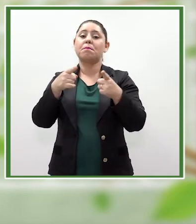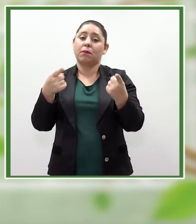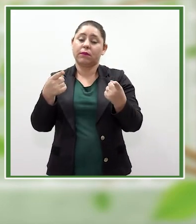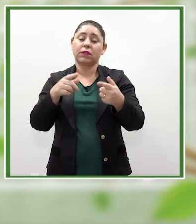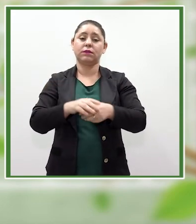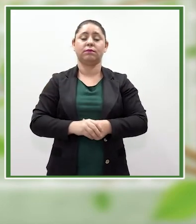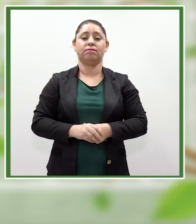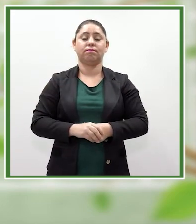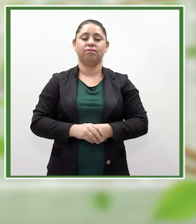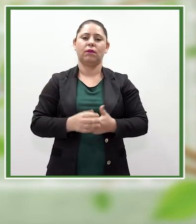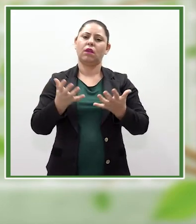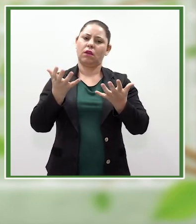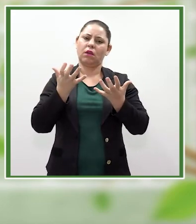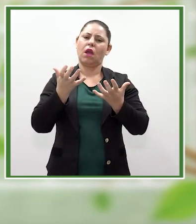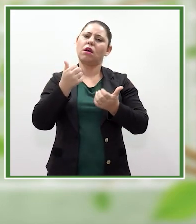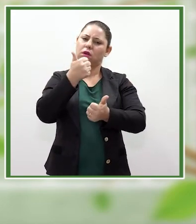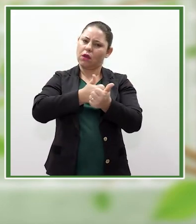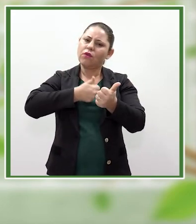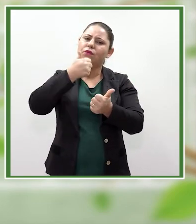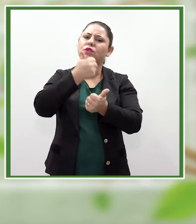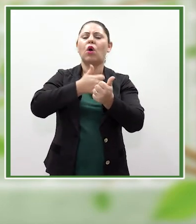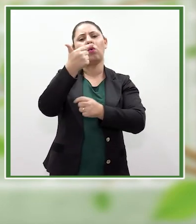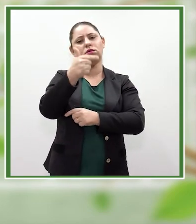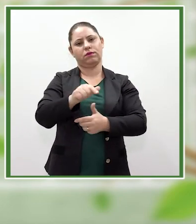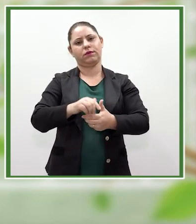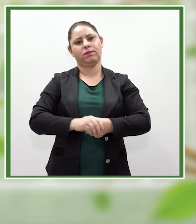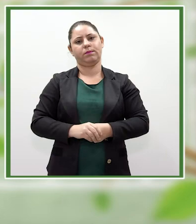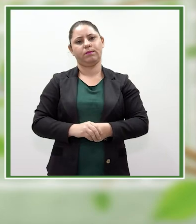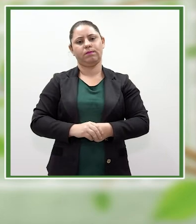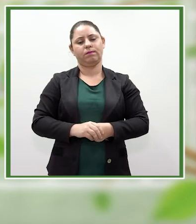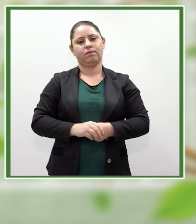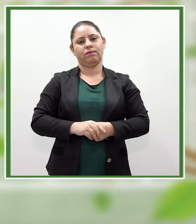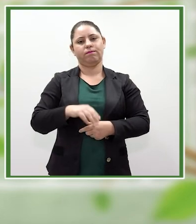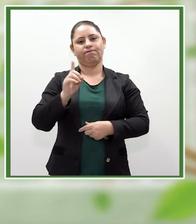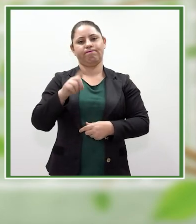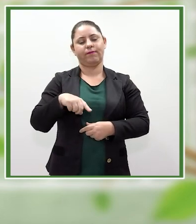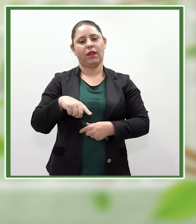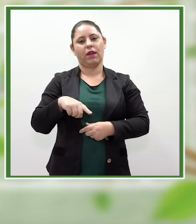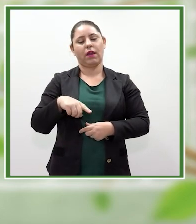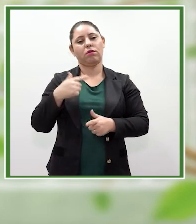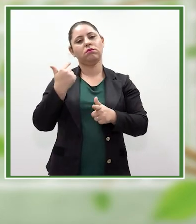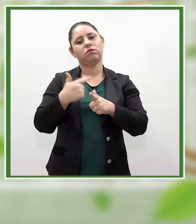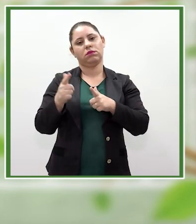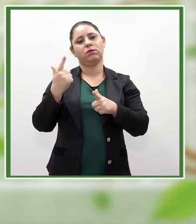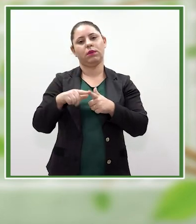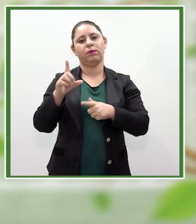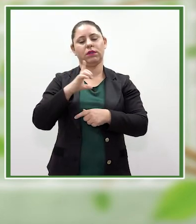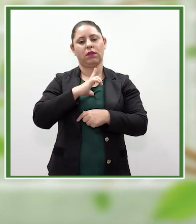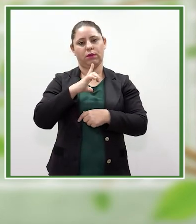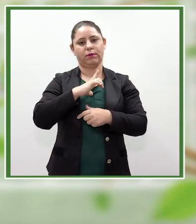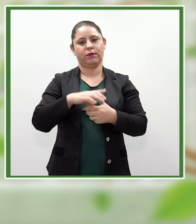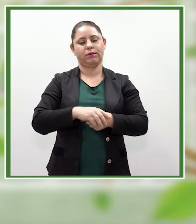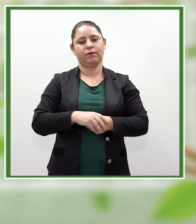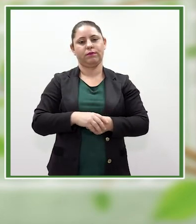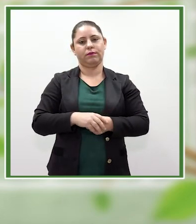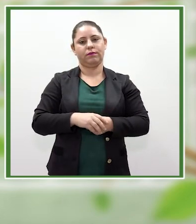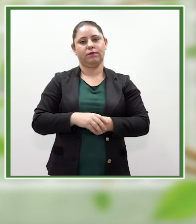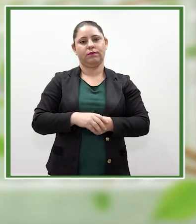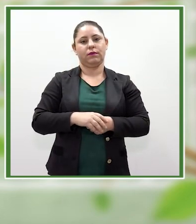partir de sua agropecuária. Entretanto, eu gostaria de reforçar mais uma vez